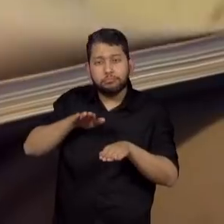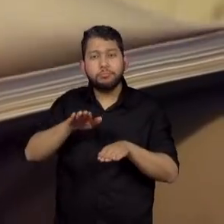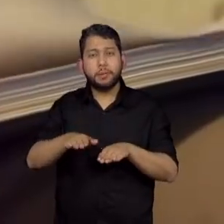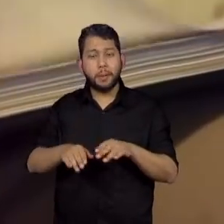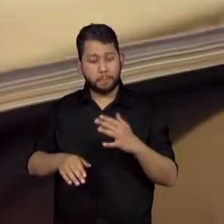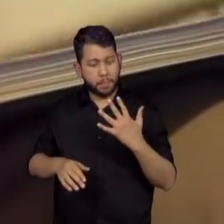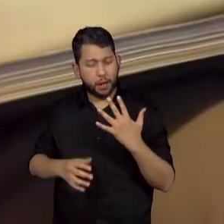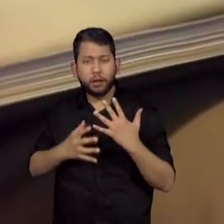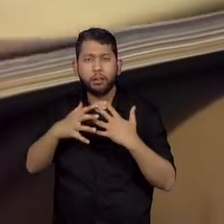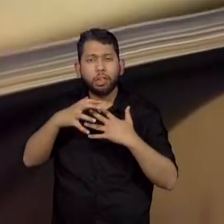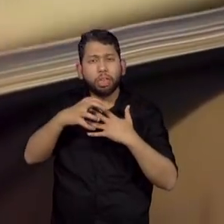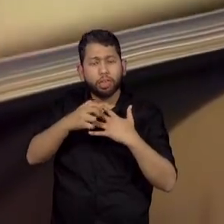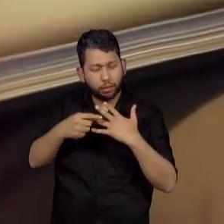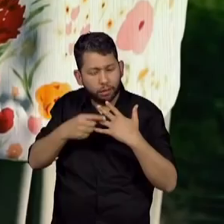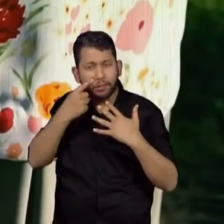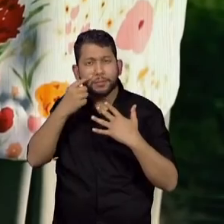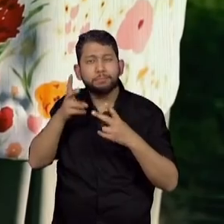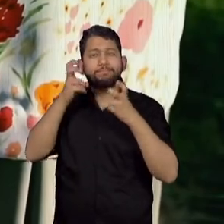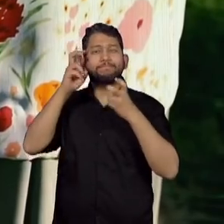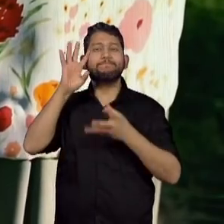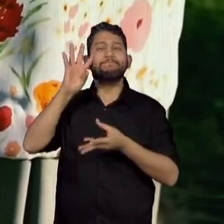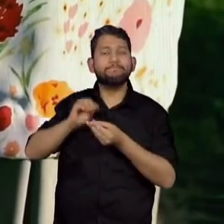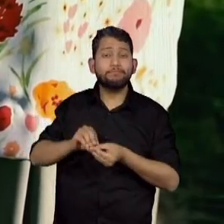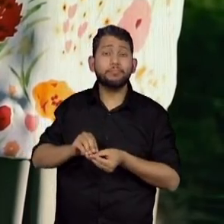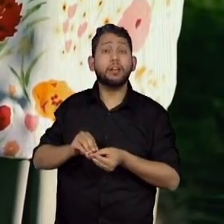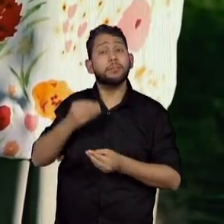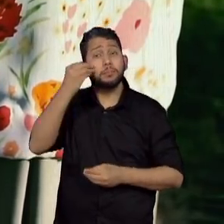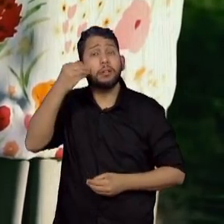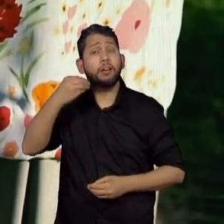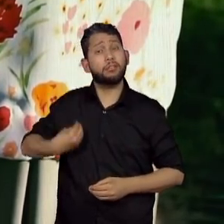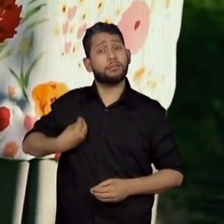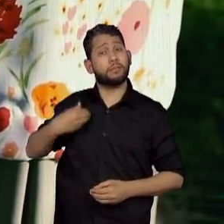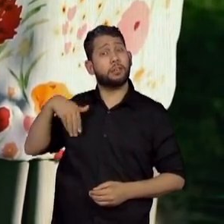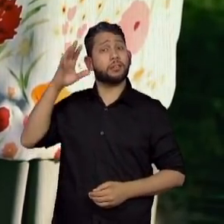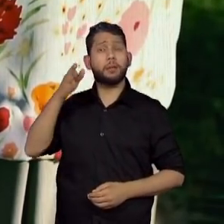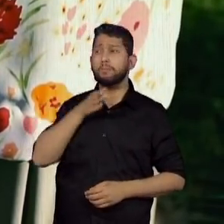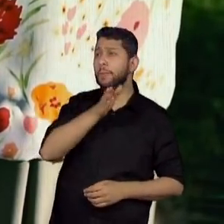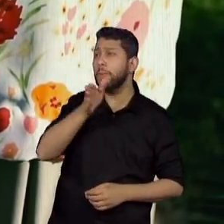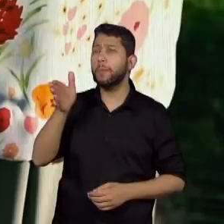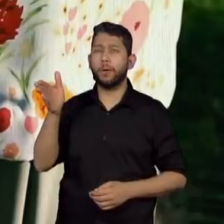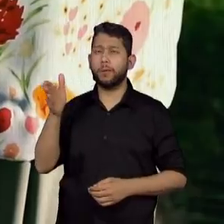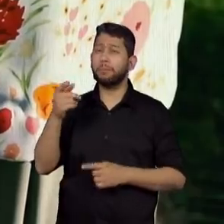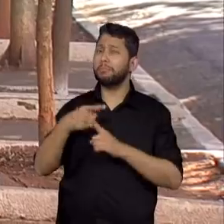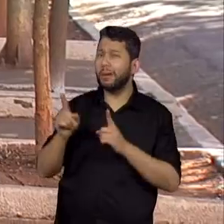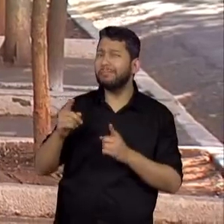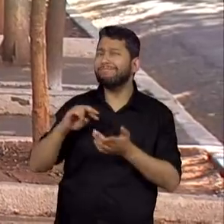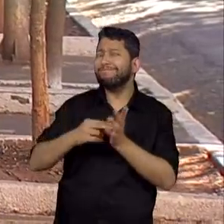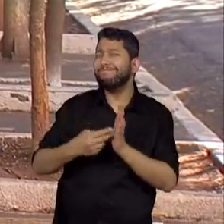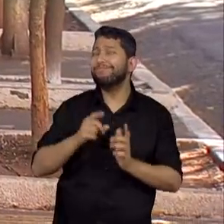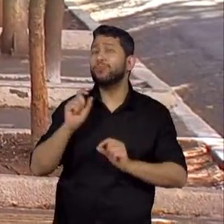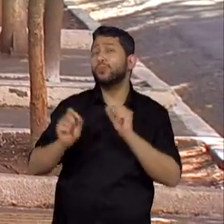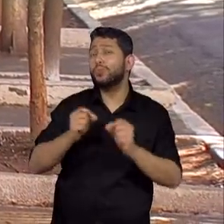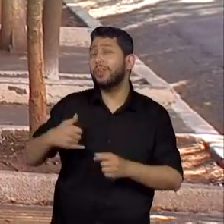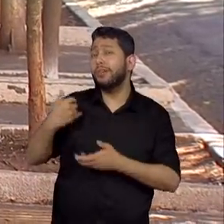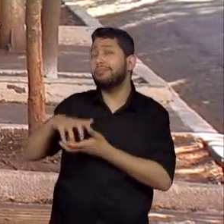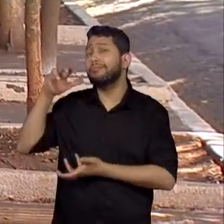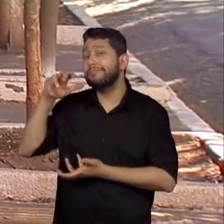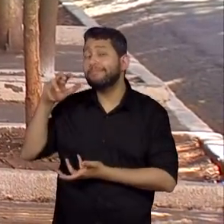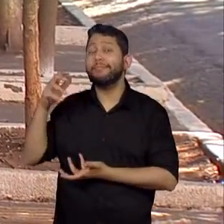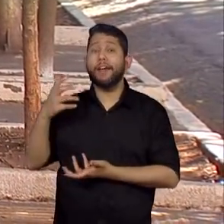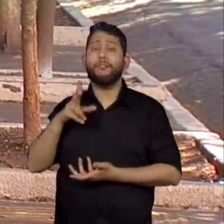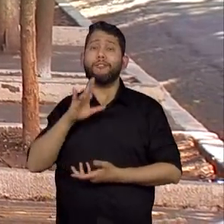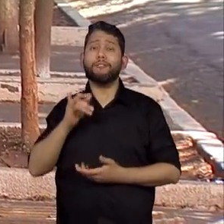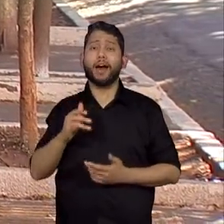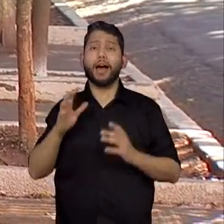tempo. Envelhecer envolve encarar o declínio físico e intelectual. Eu comecei a procurar esses